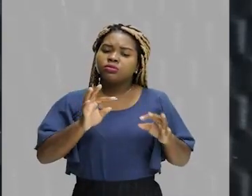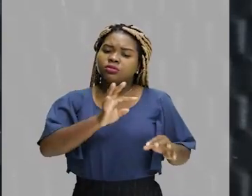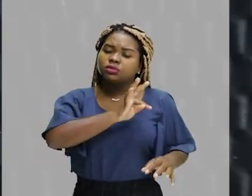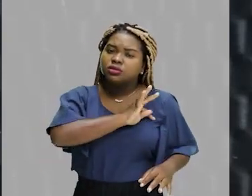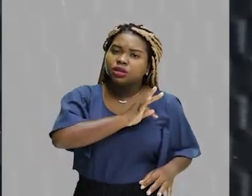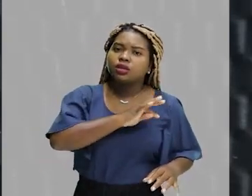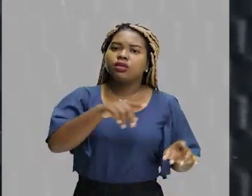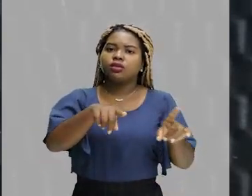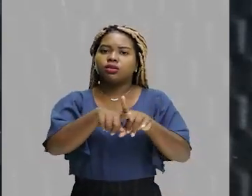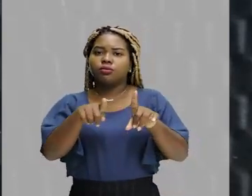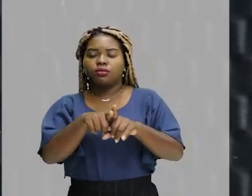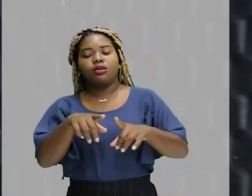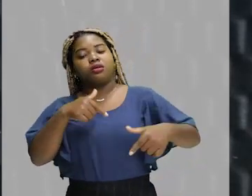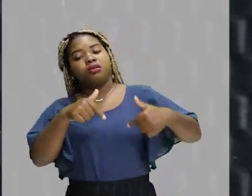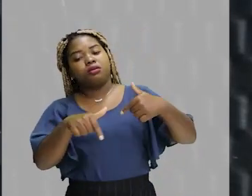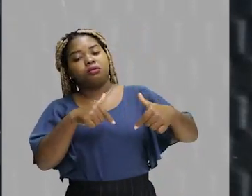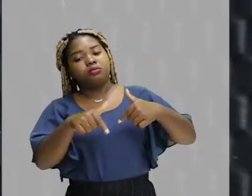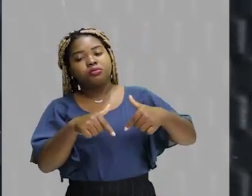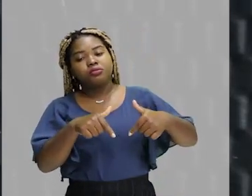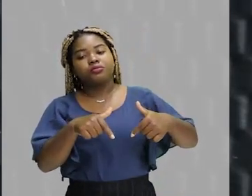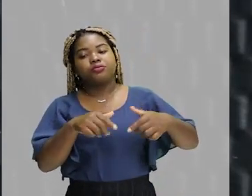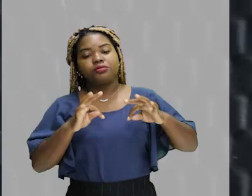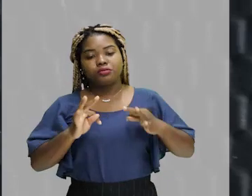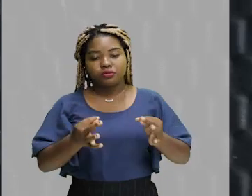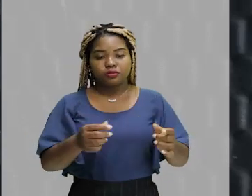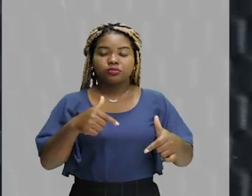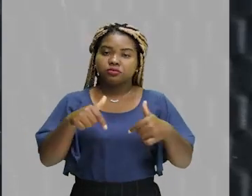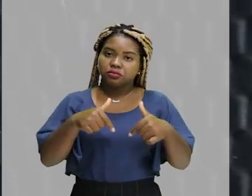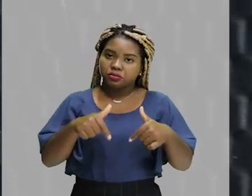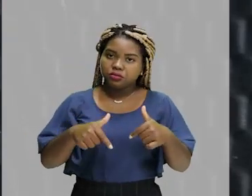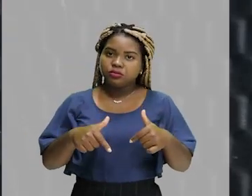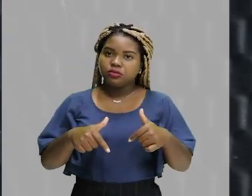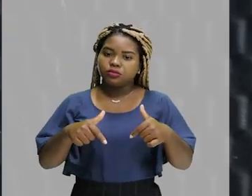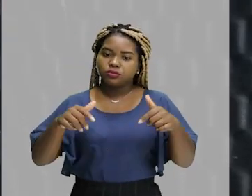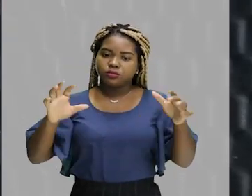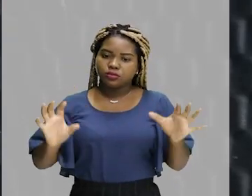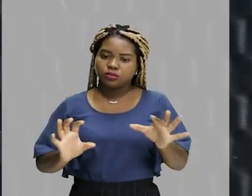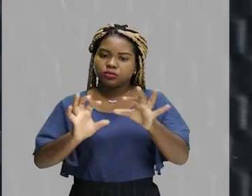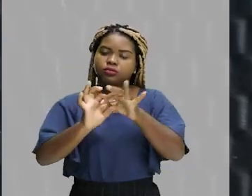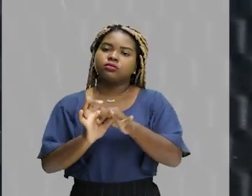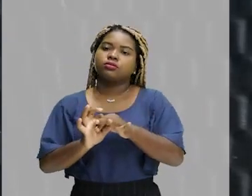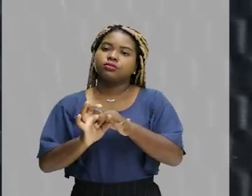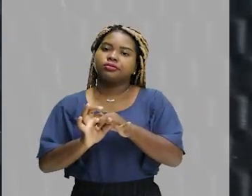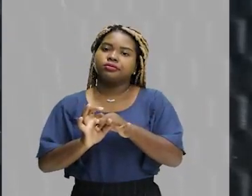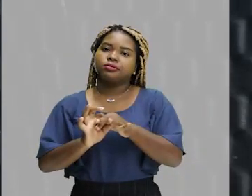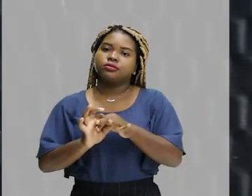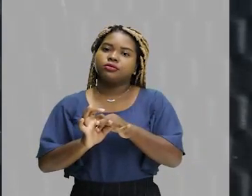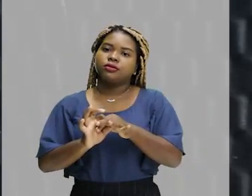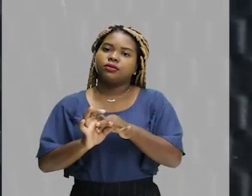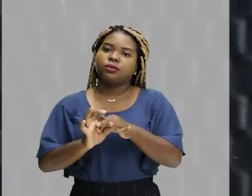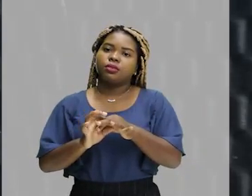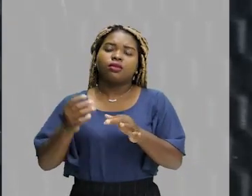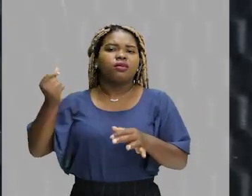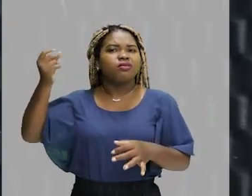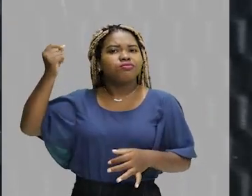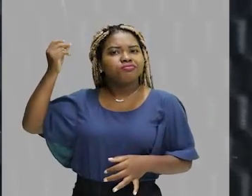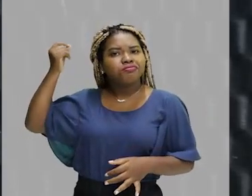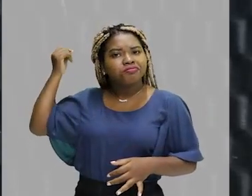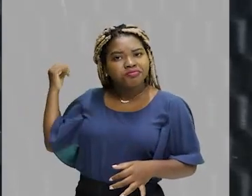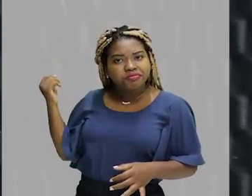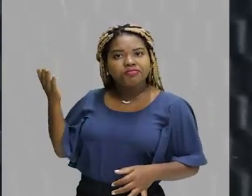e trabalho estão ali colocados no mesmo processo desde o mundo